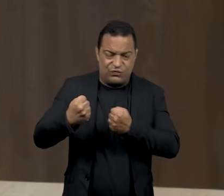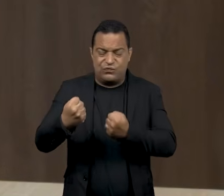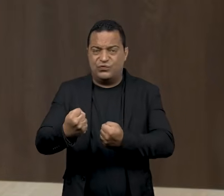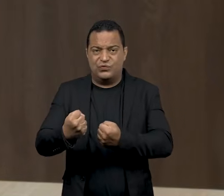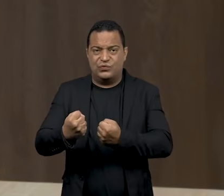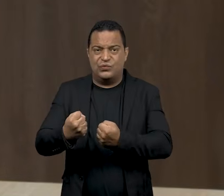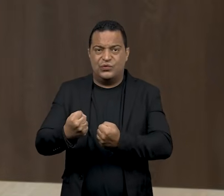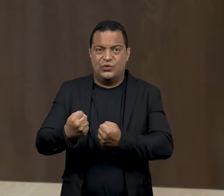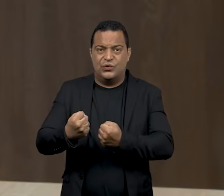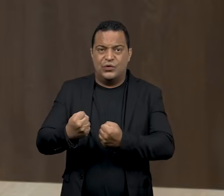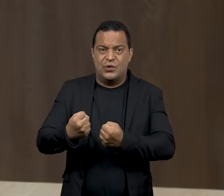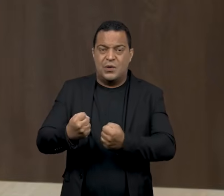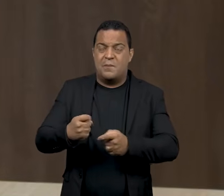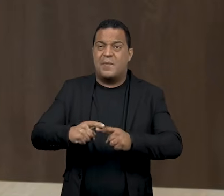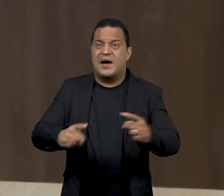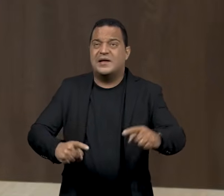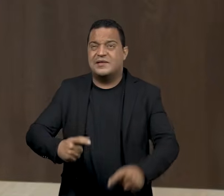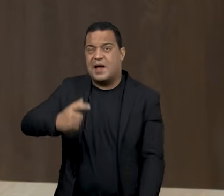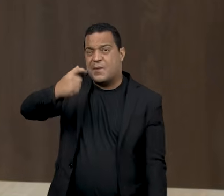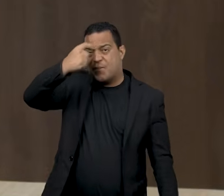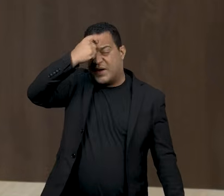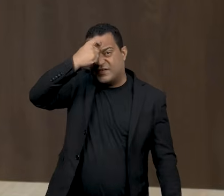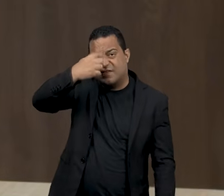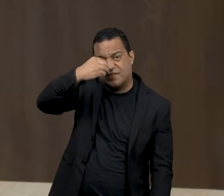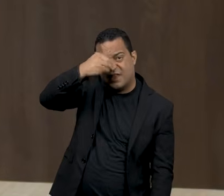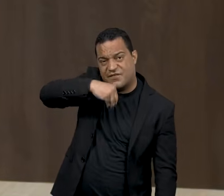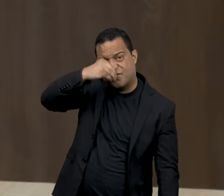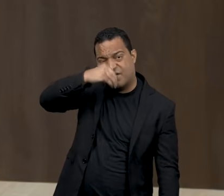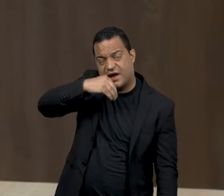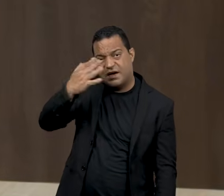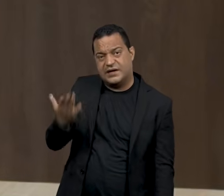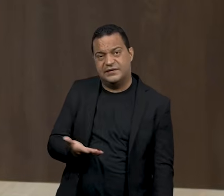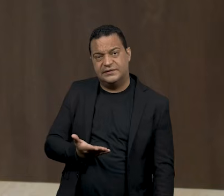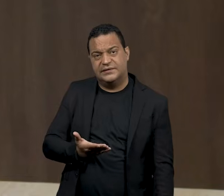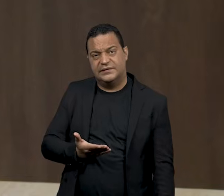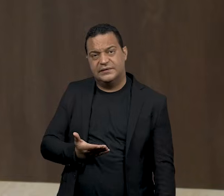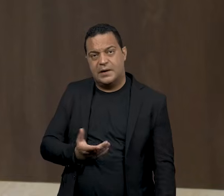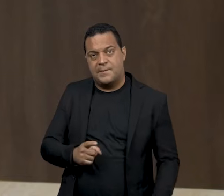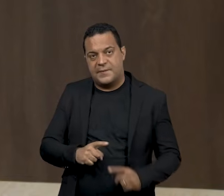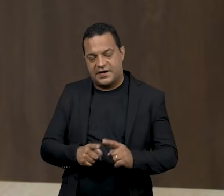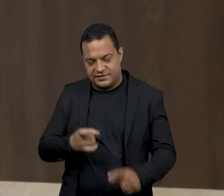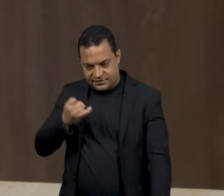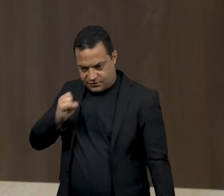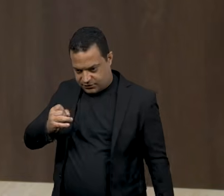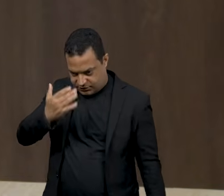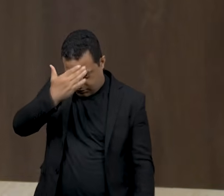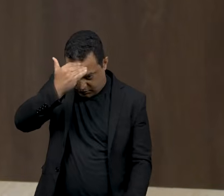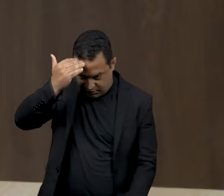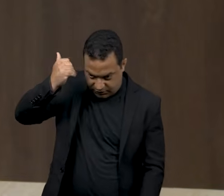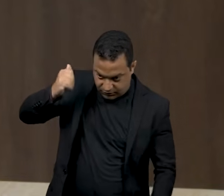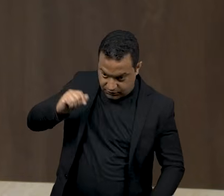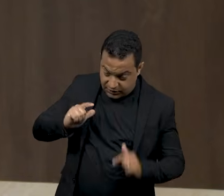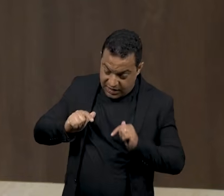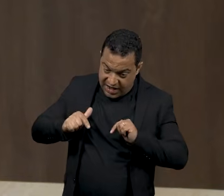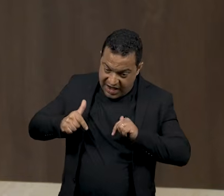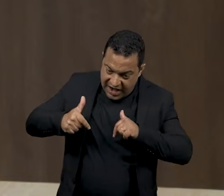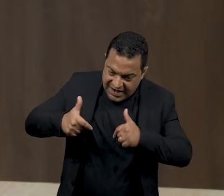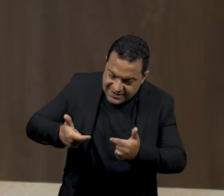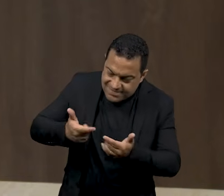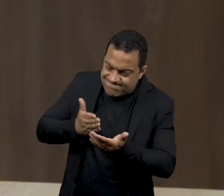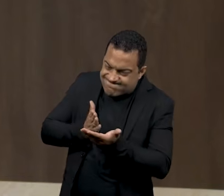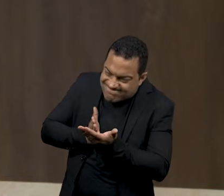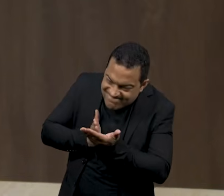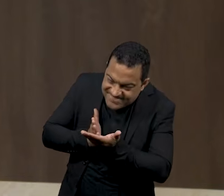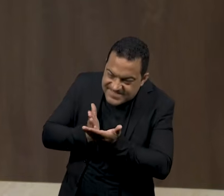pelos seus próprios recursos. O psicológico às vezes nos trai, mas quando você tem sabedoria para fazer da